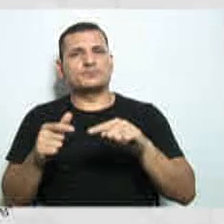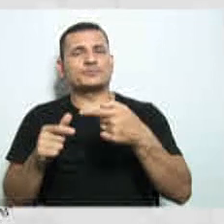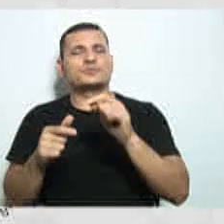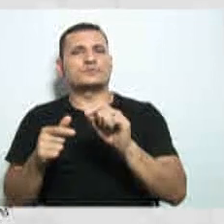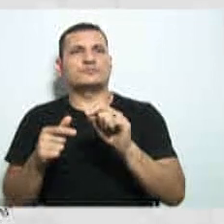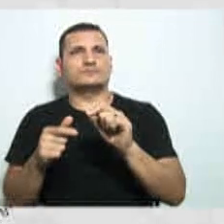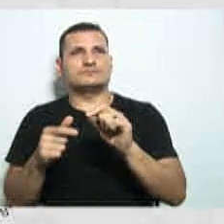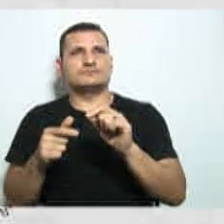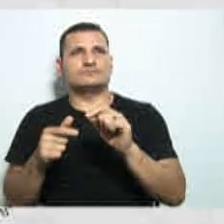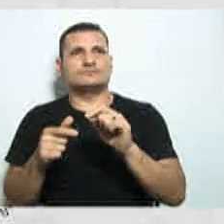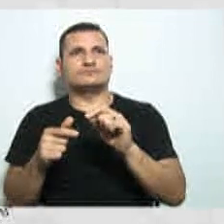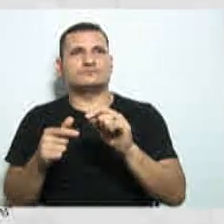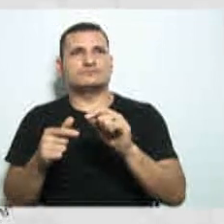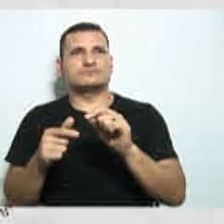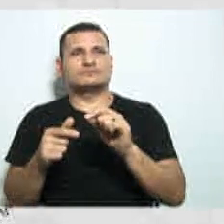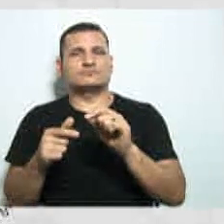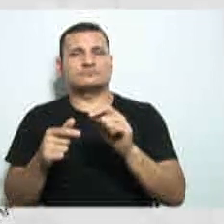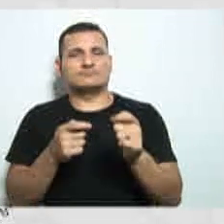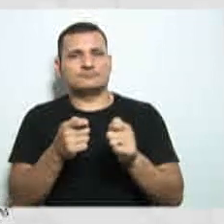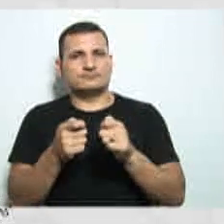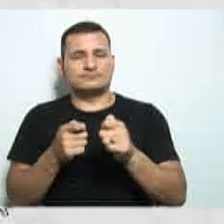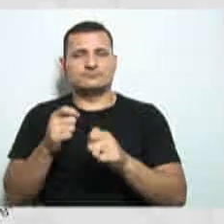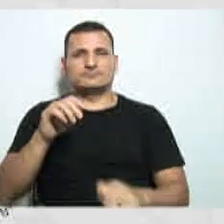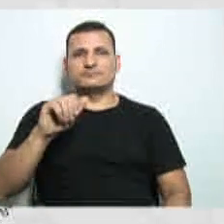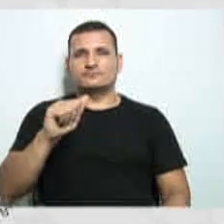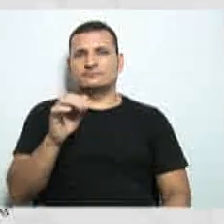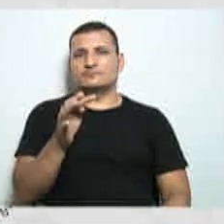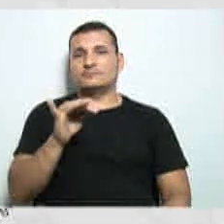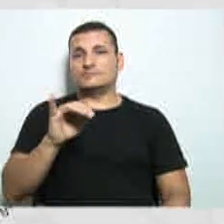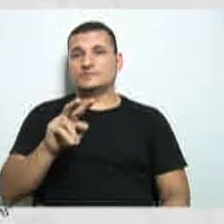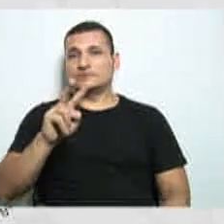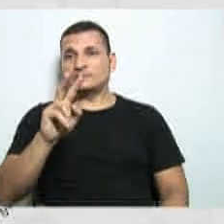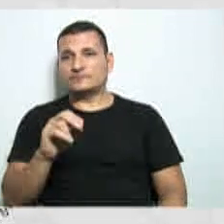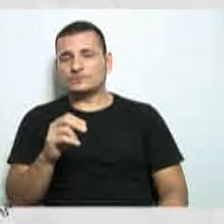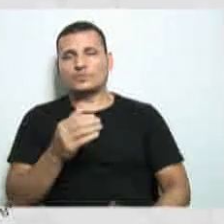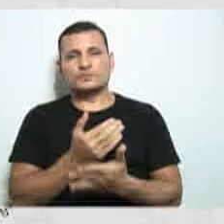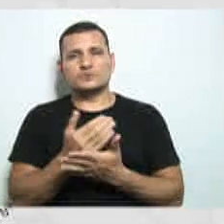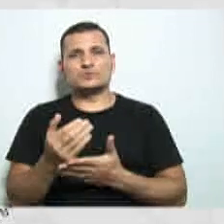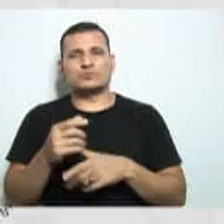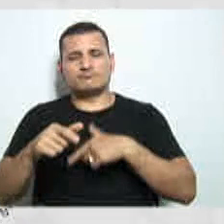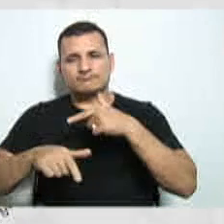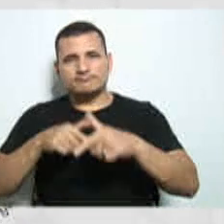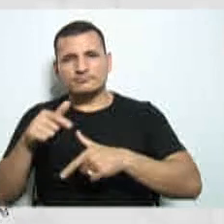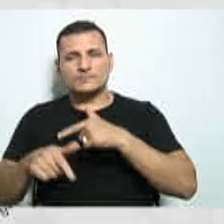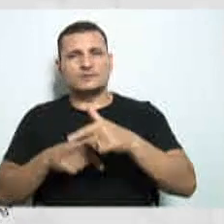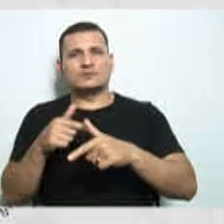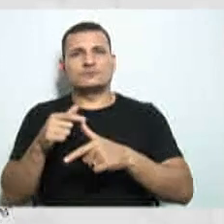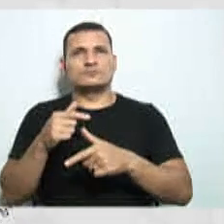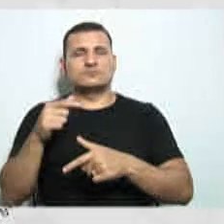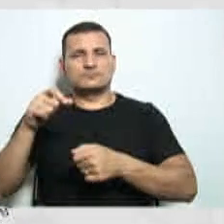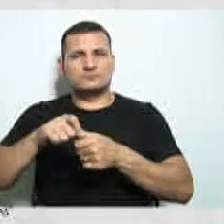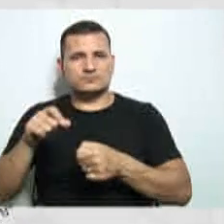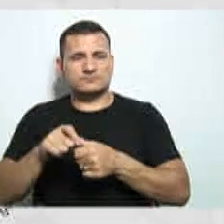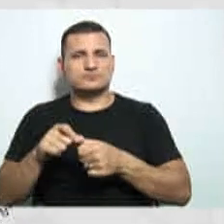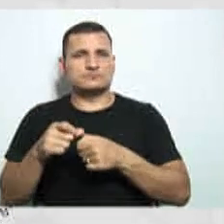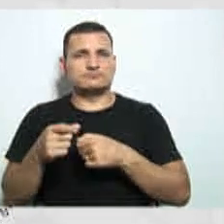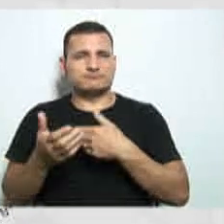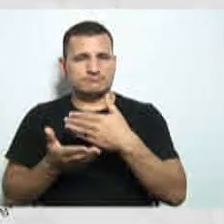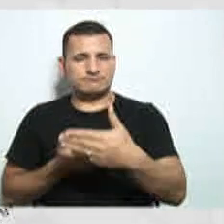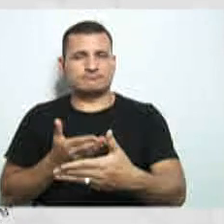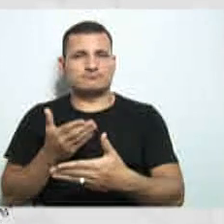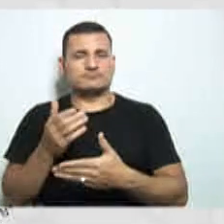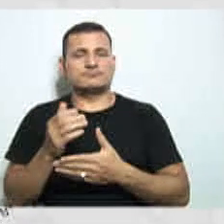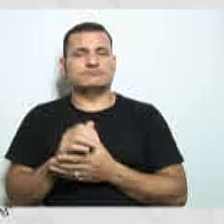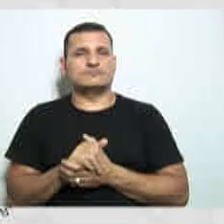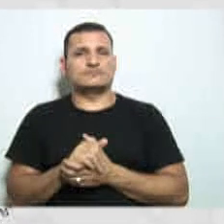Cadê? Um controle ativo, eu passei a agir, eu passei a executar, eu passei a agir. Então